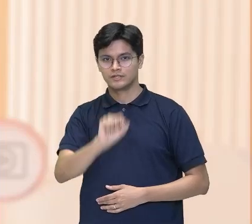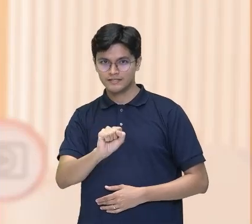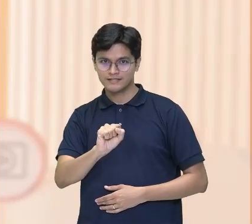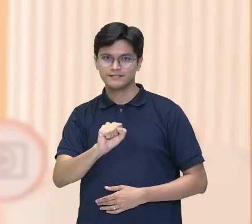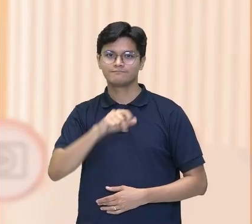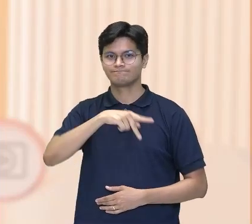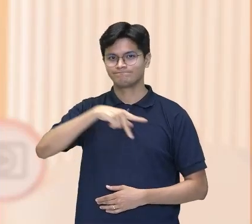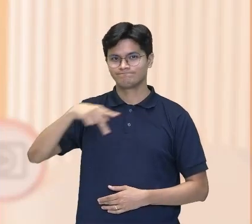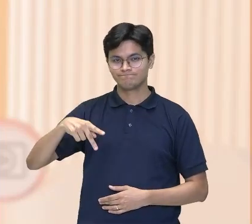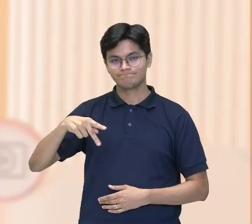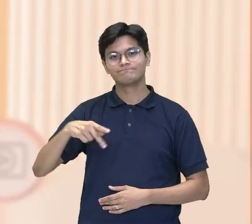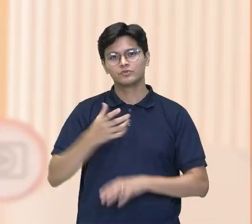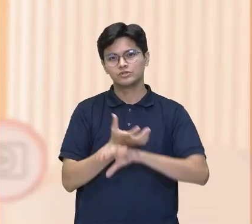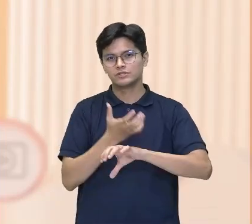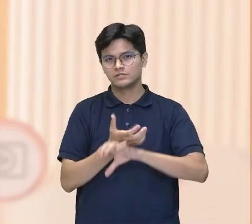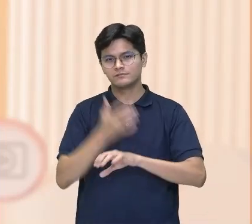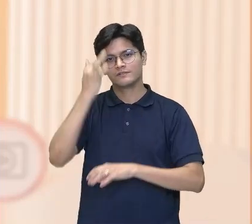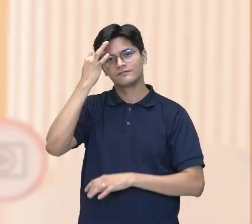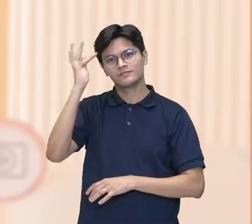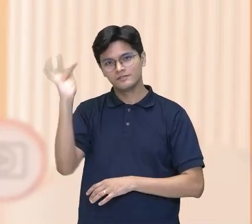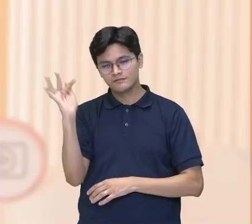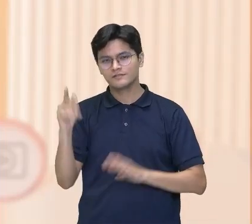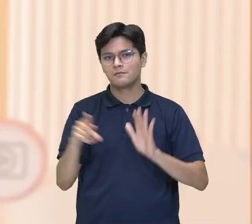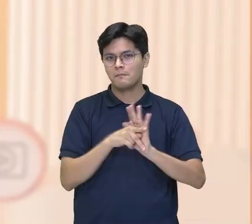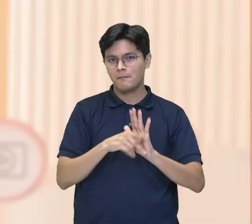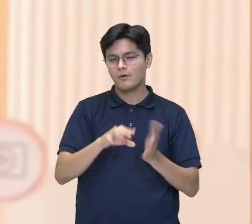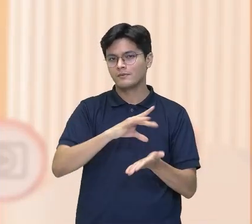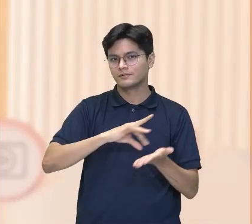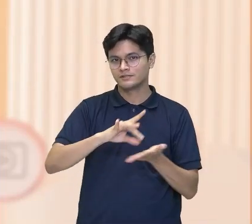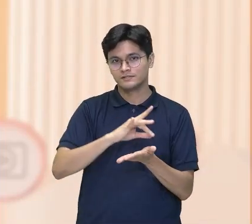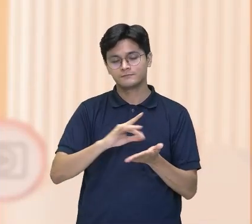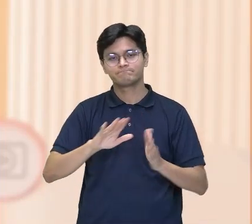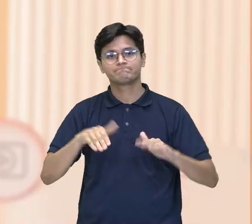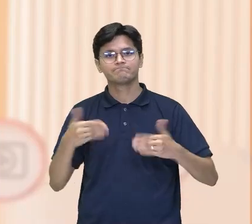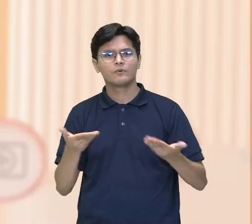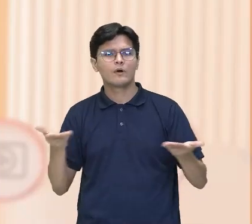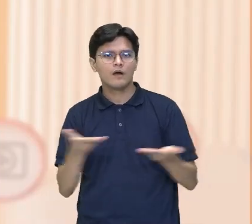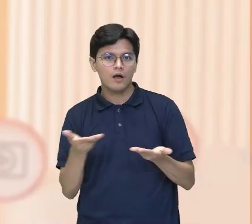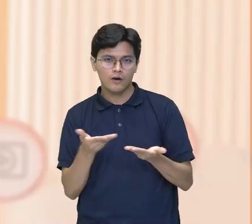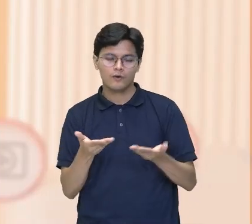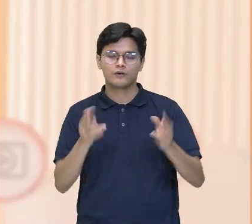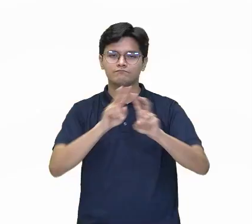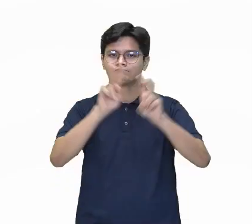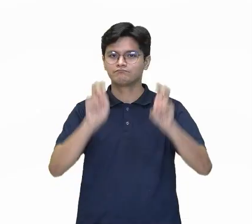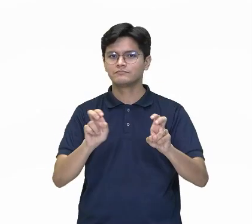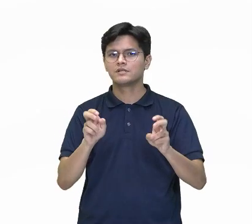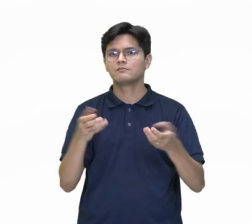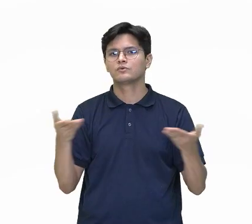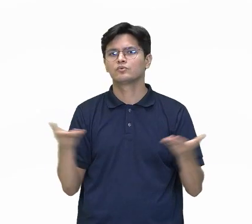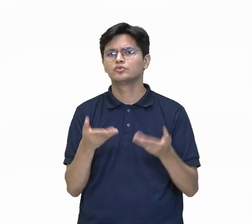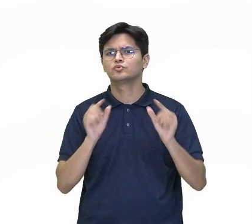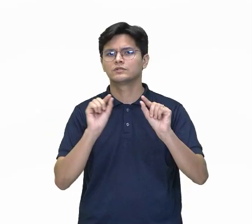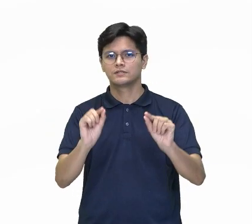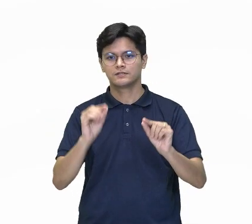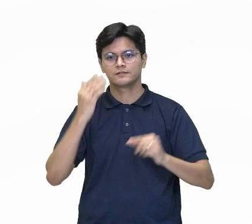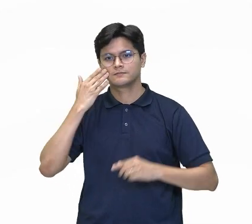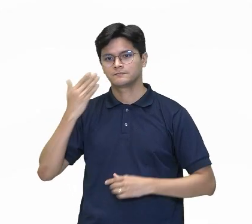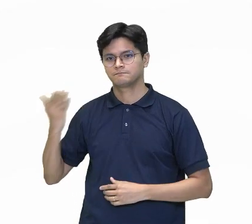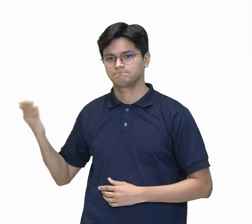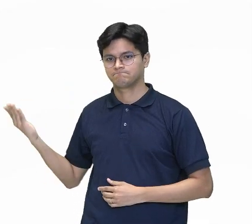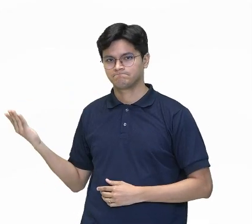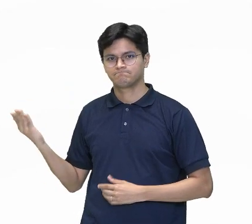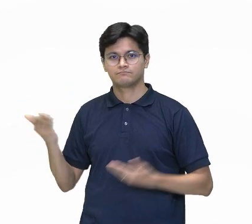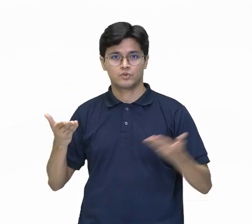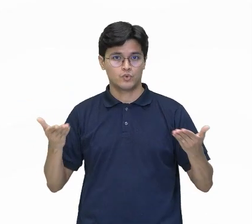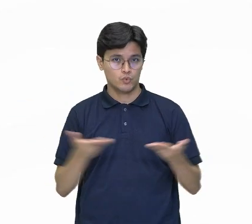filosofia aqui do Centro de Mídias. E nesse momento vamos acompanhar então aqui o tema da nossa aula de hoje. Então nós estamos aqui na aula